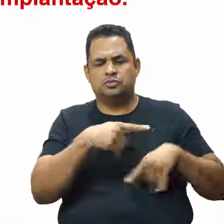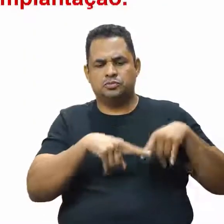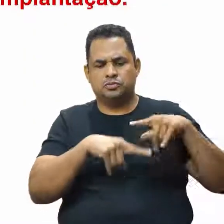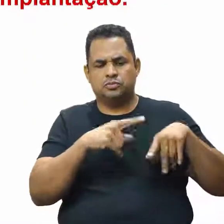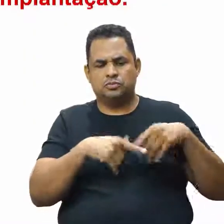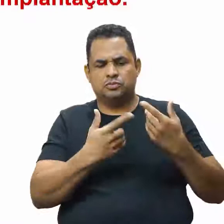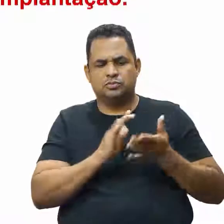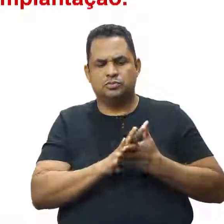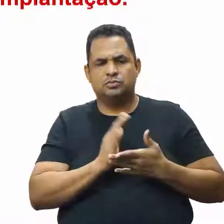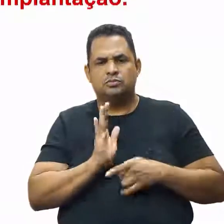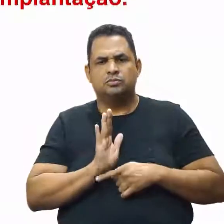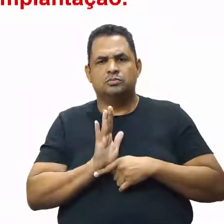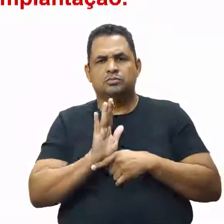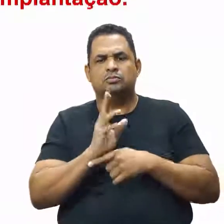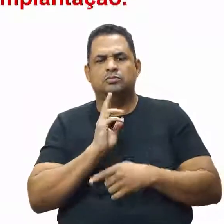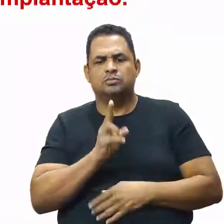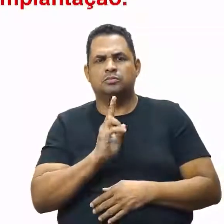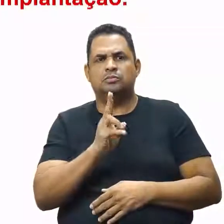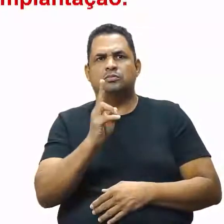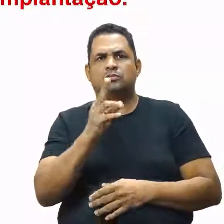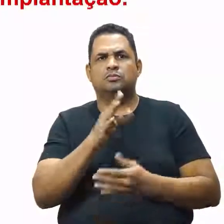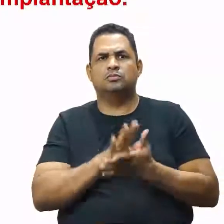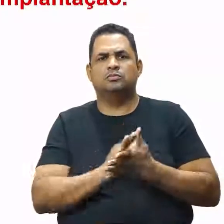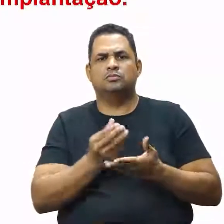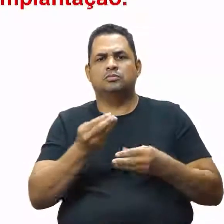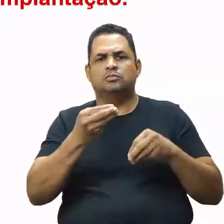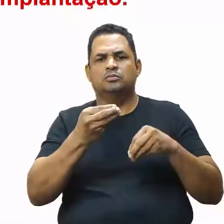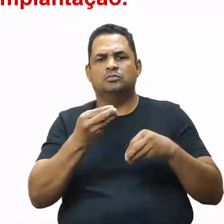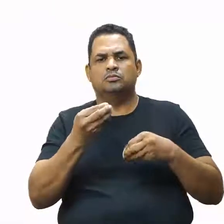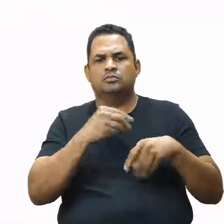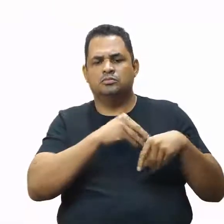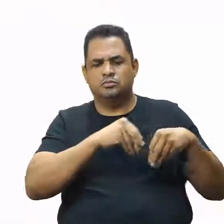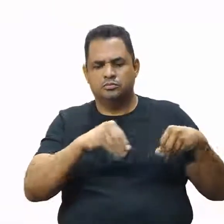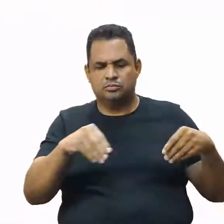que vai favorecer a manutenção da nutrição do solo.